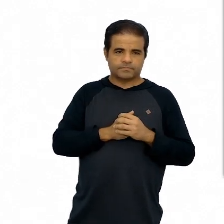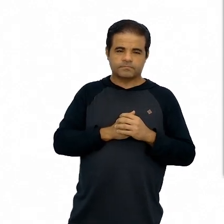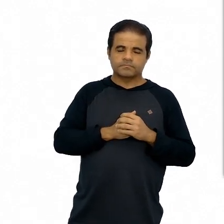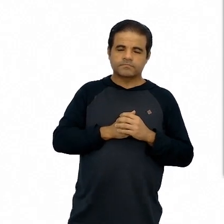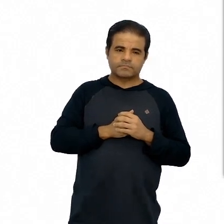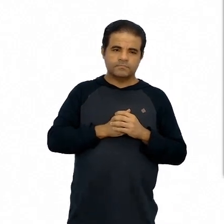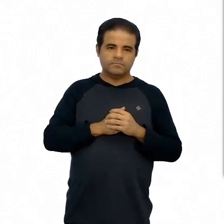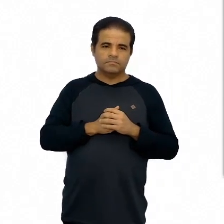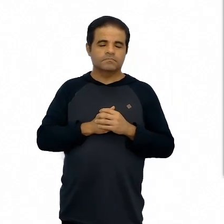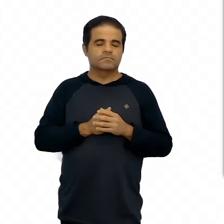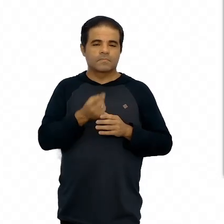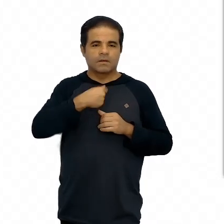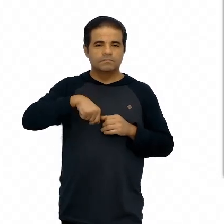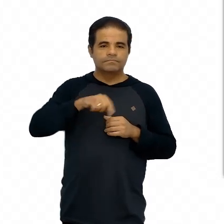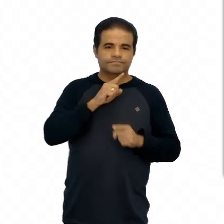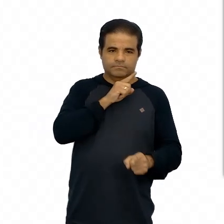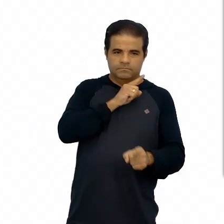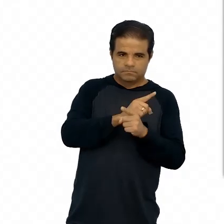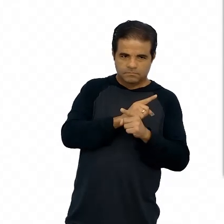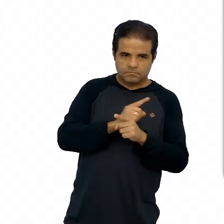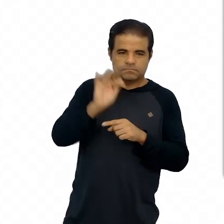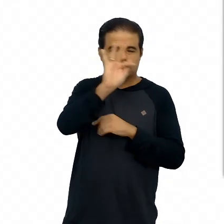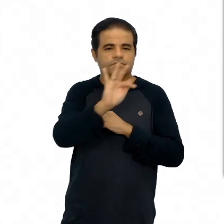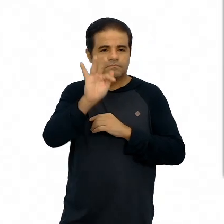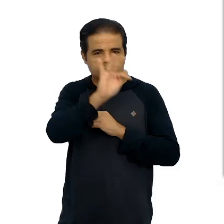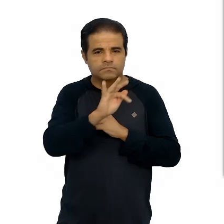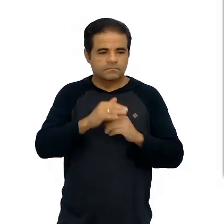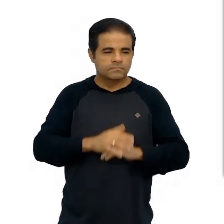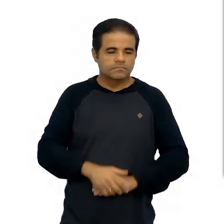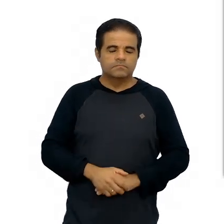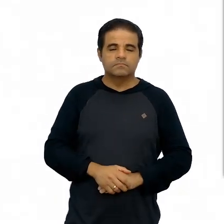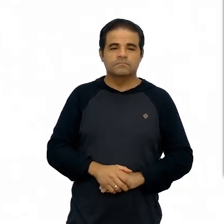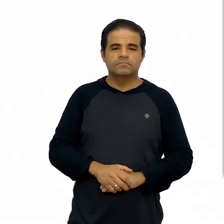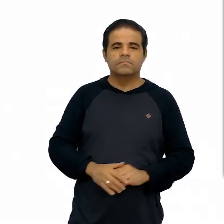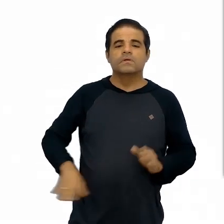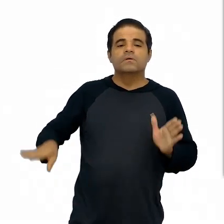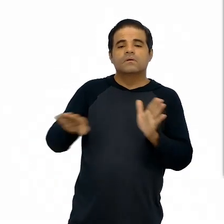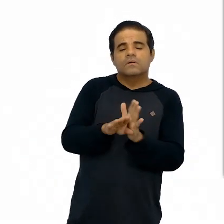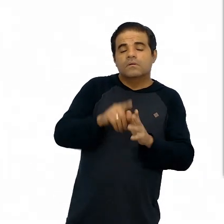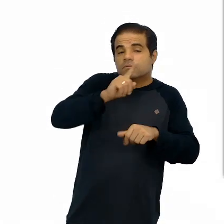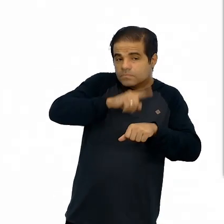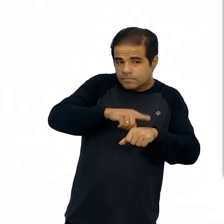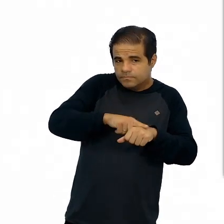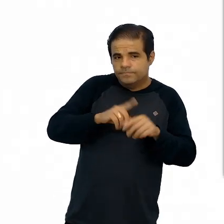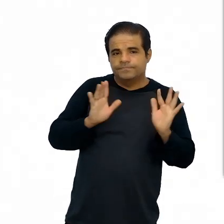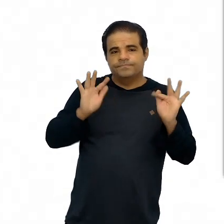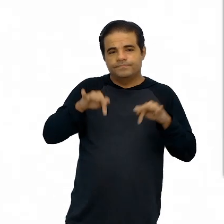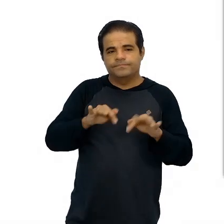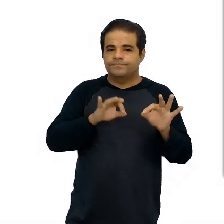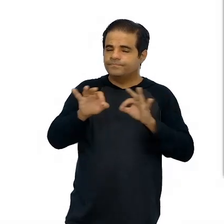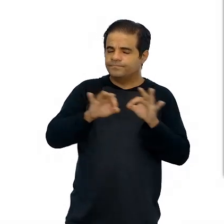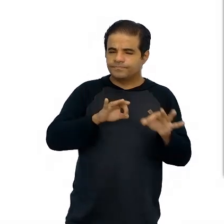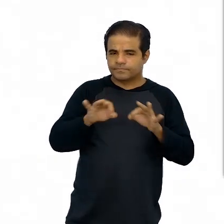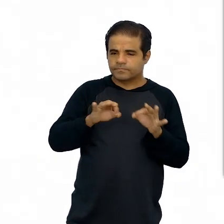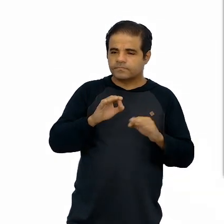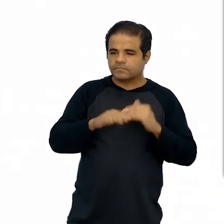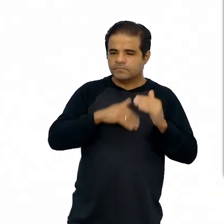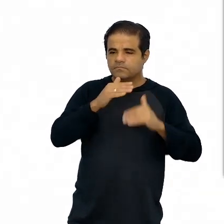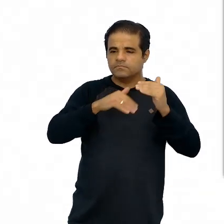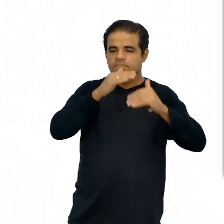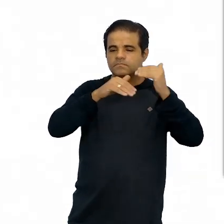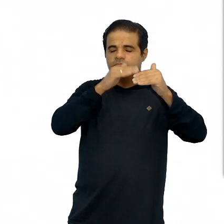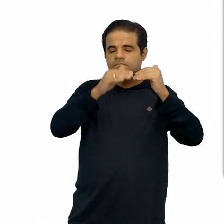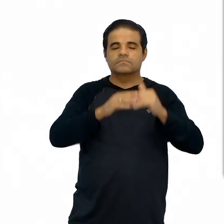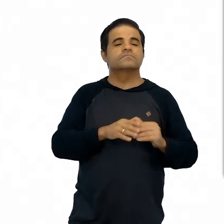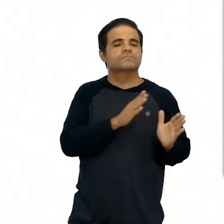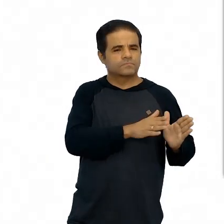Após, este nosso encontro de formação, chegou a hora de finalizar o planejamento do desenvolvimento